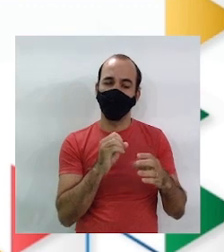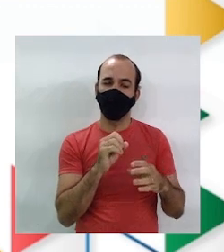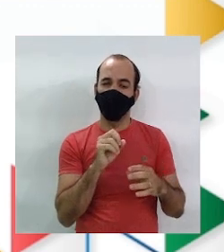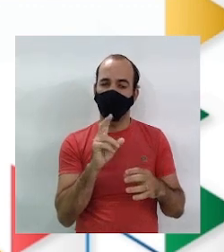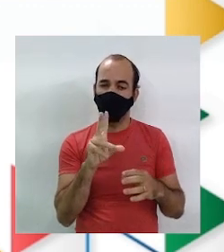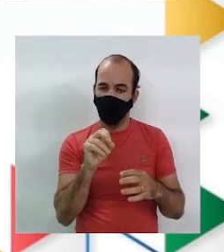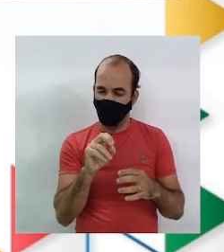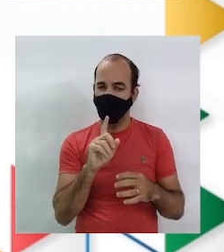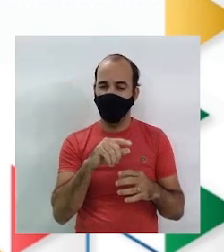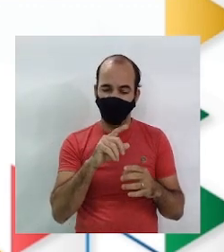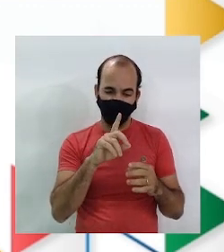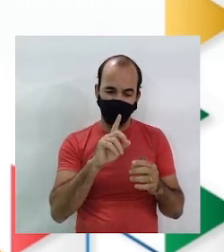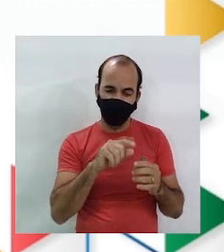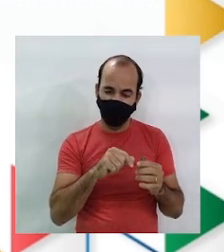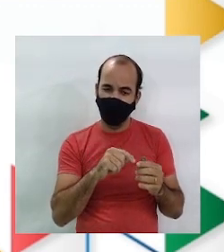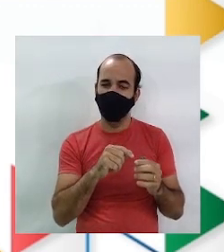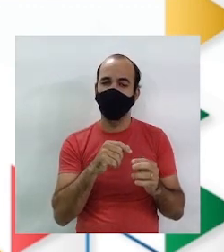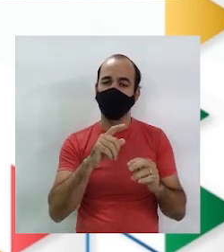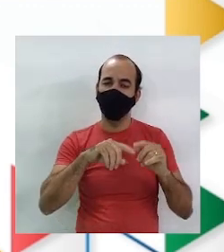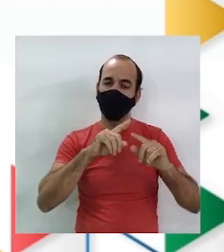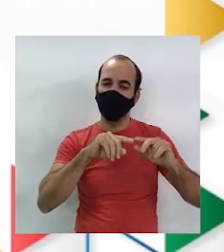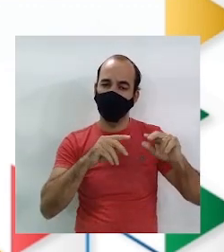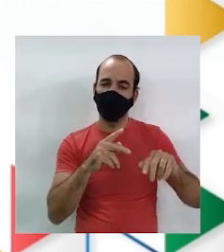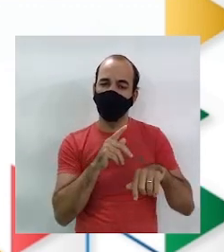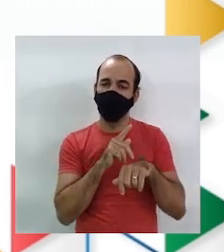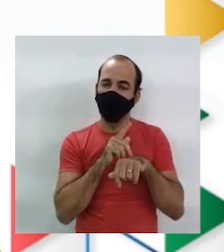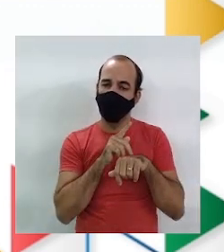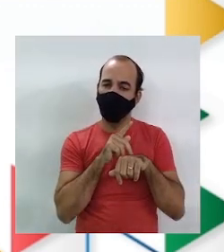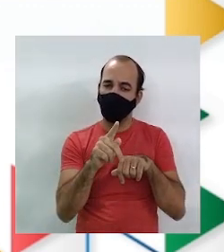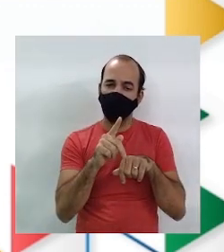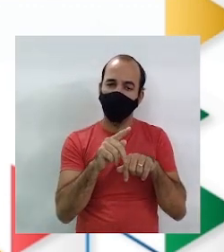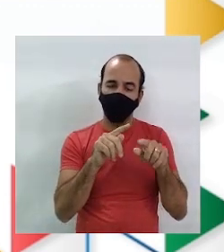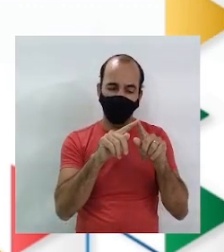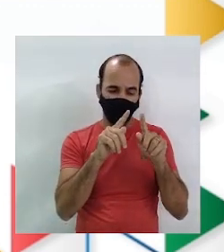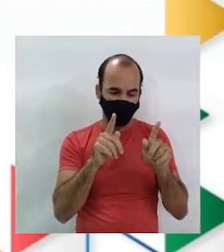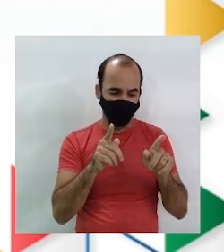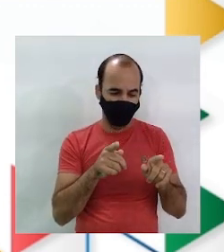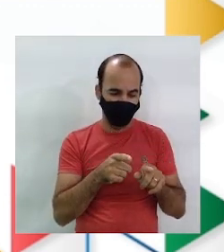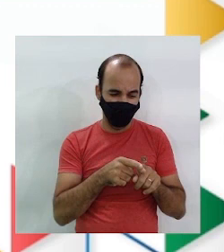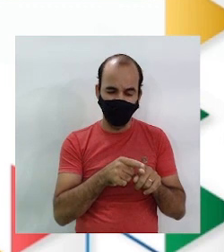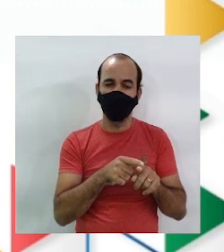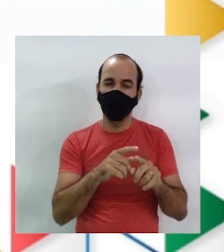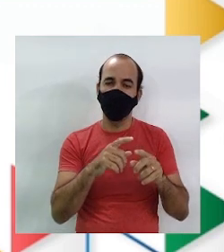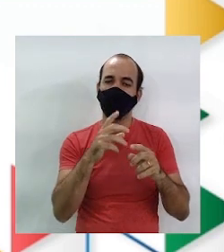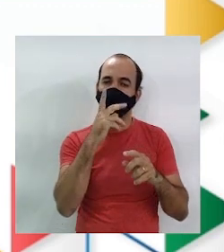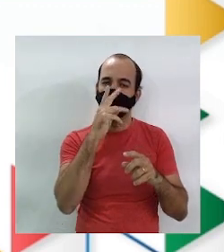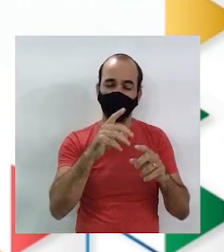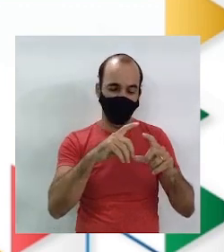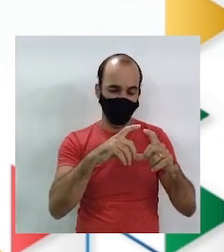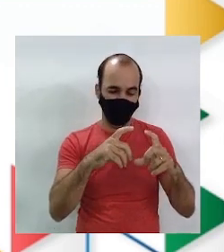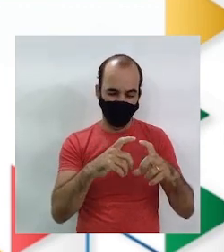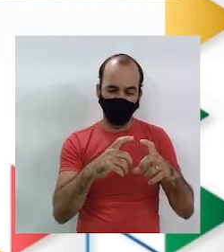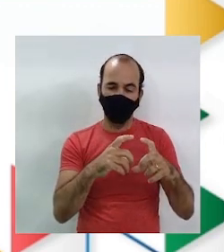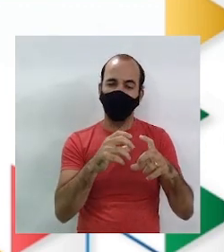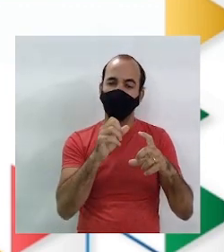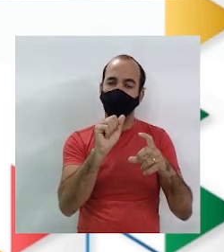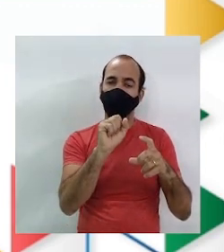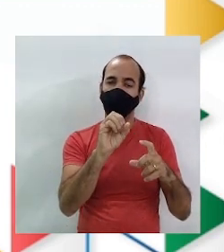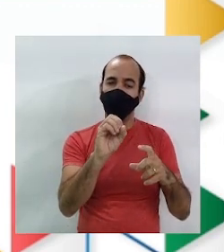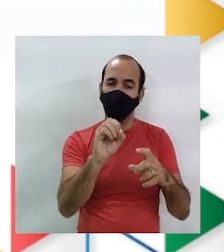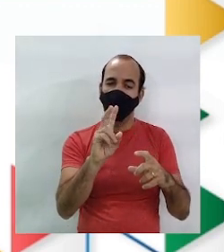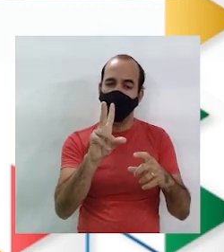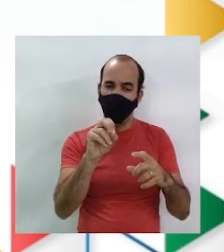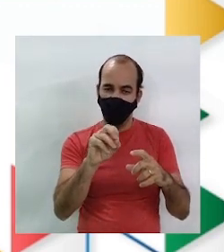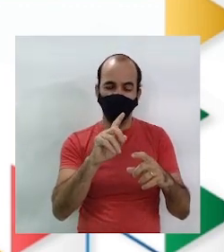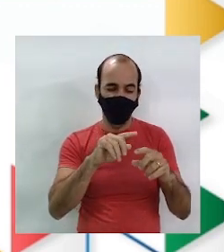perdurar, aquilo que é um elemento mais puro, como forma que se aproxima da esfera e que é exatamente o elemento